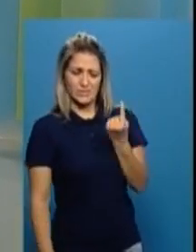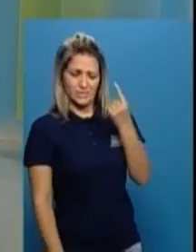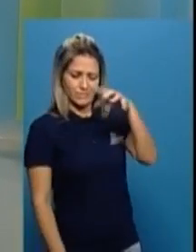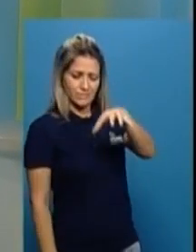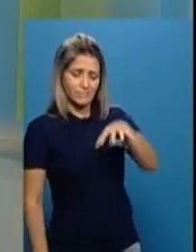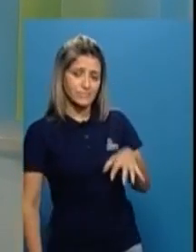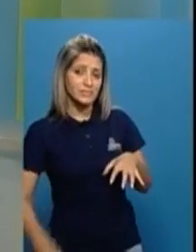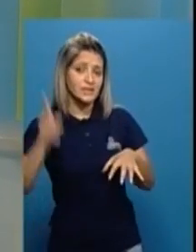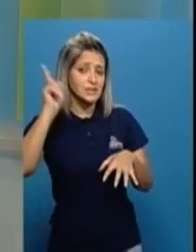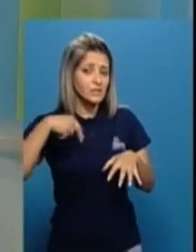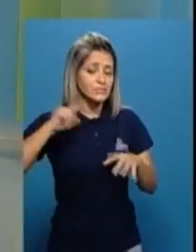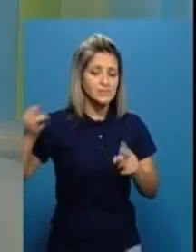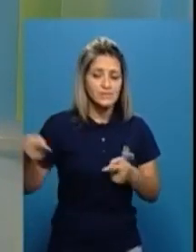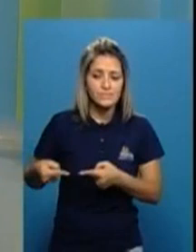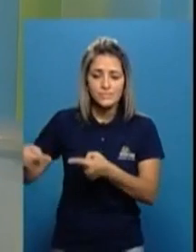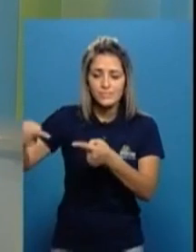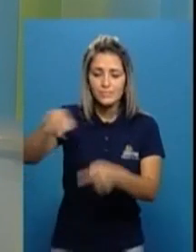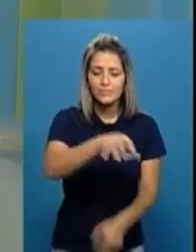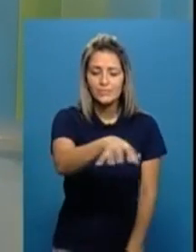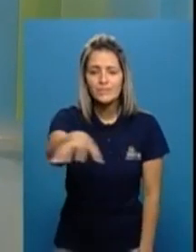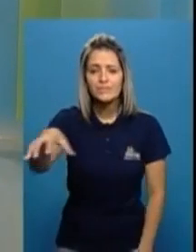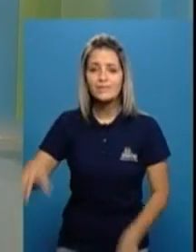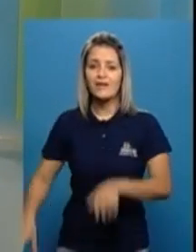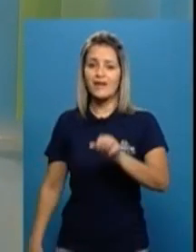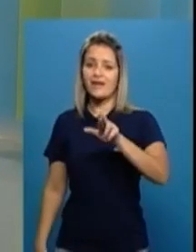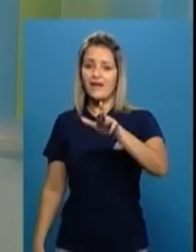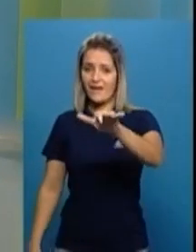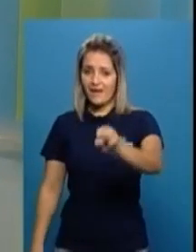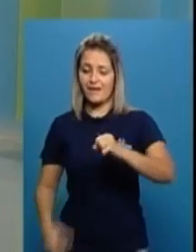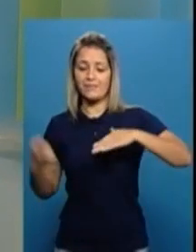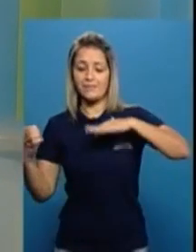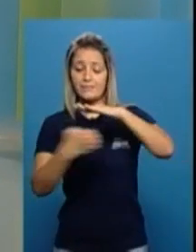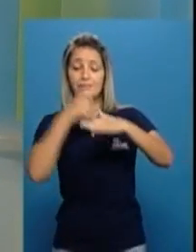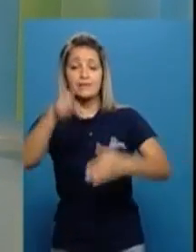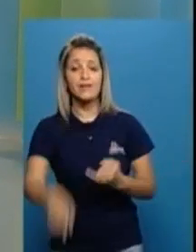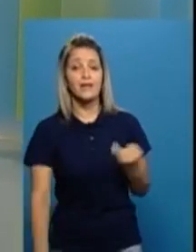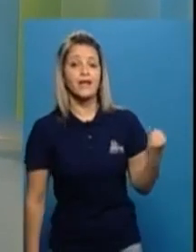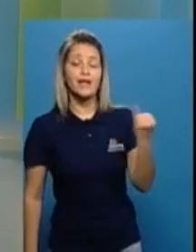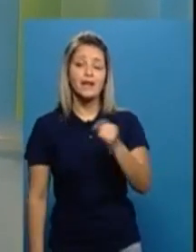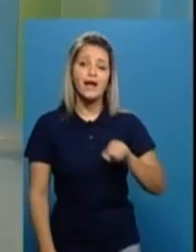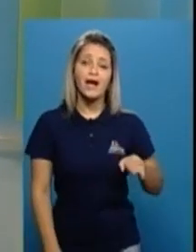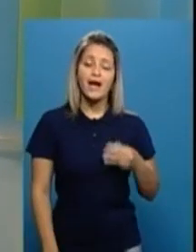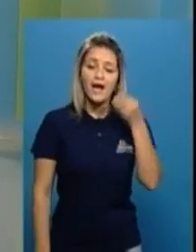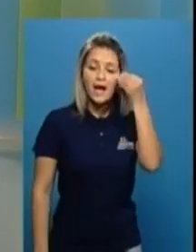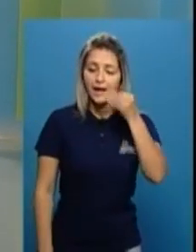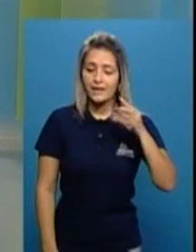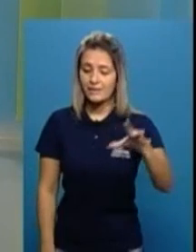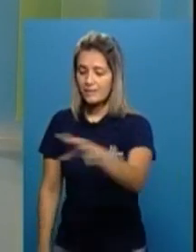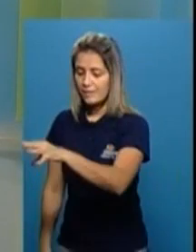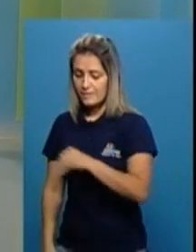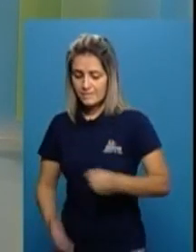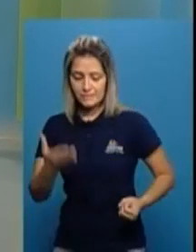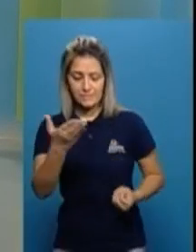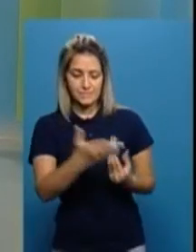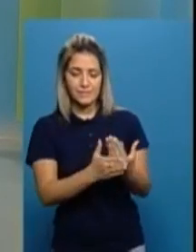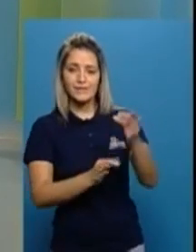Ela vai envolver diversas áreas da empresa e, por isso, é importante utilizar a experiência de todos na elaboração,